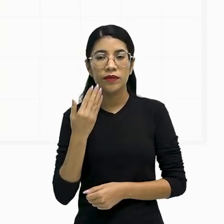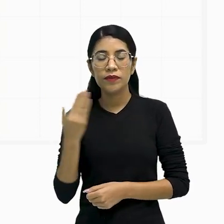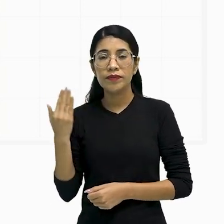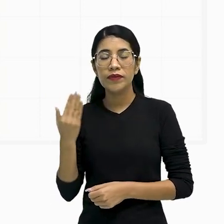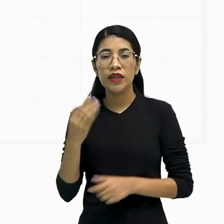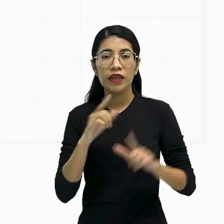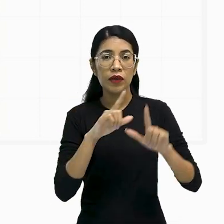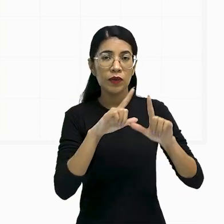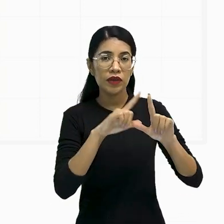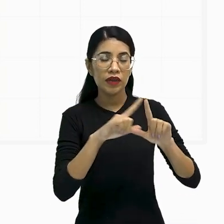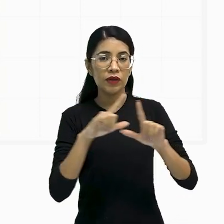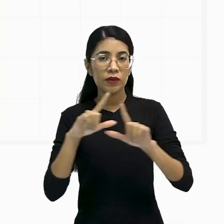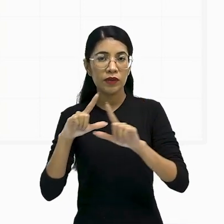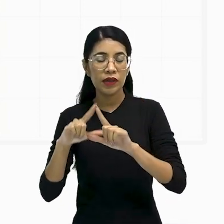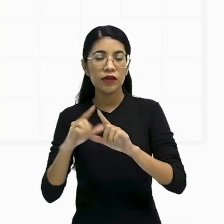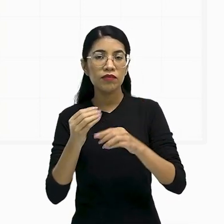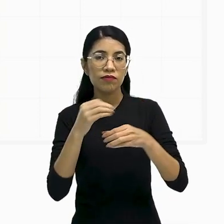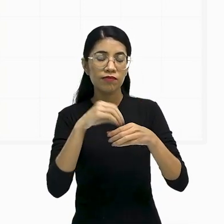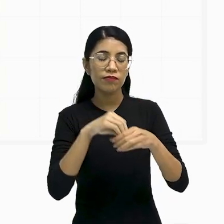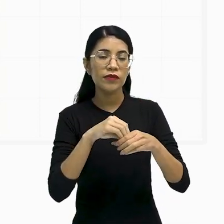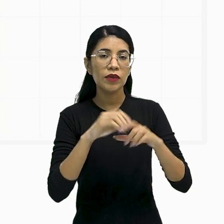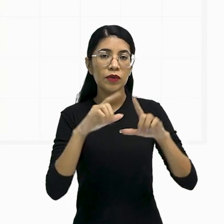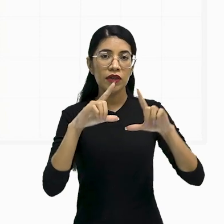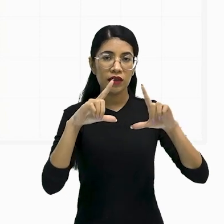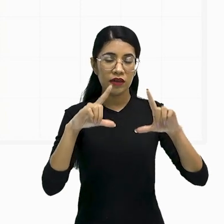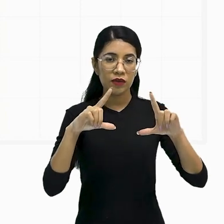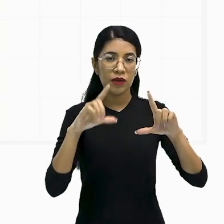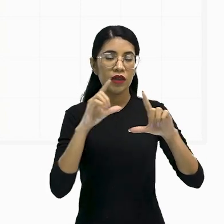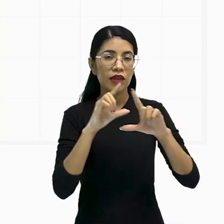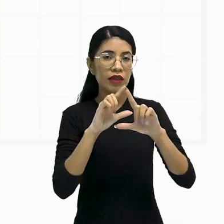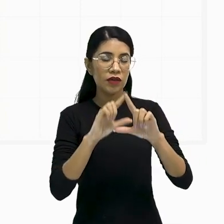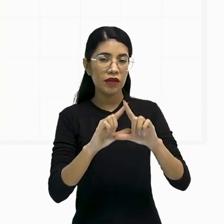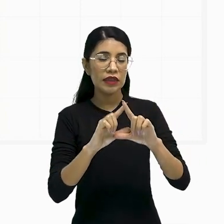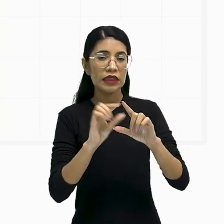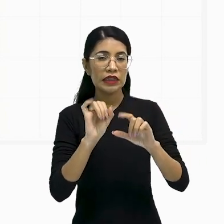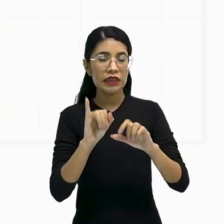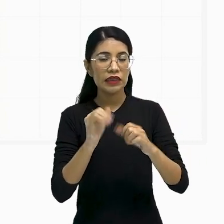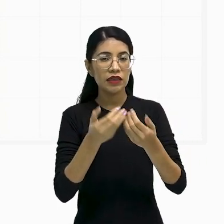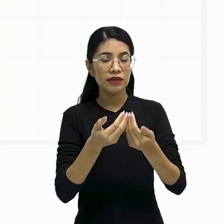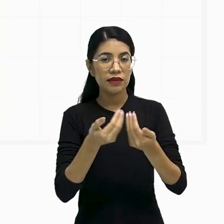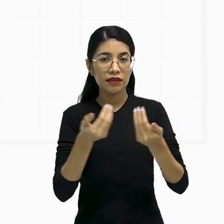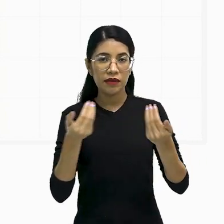do outro, né? Temos um triângulo maior. Se a gente separar